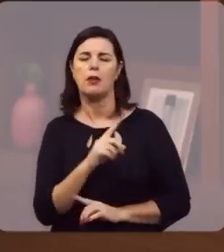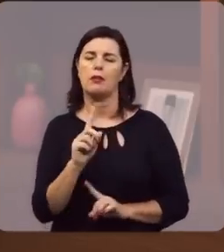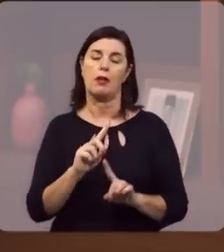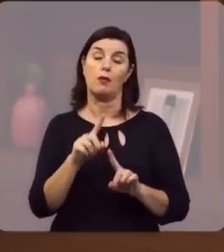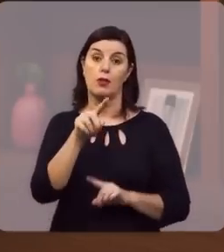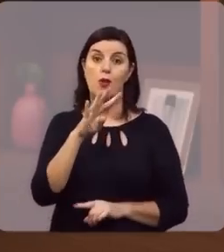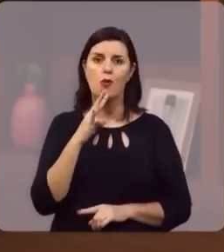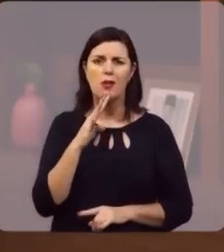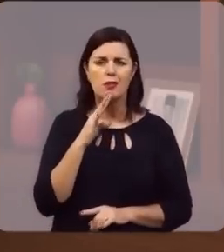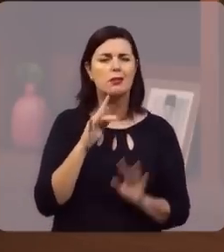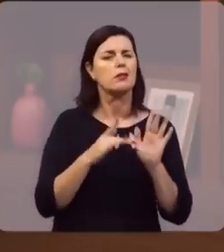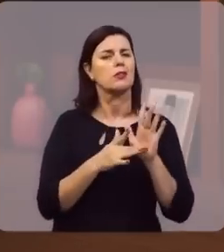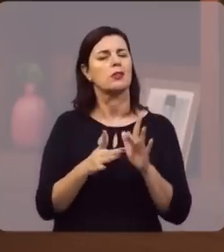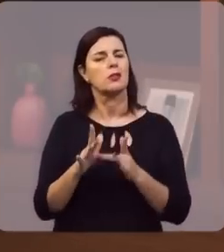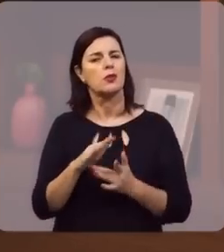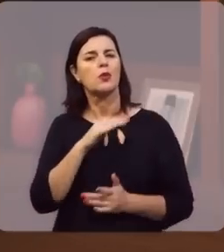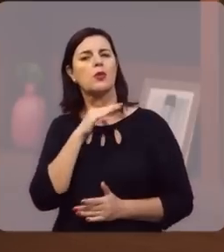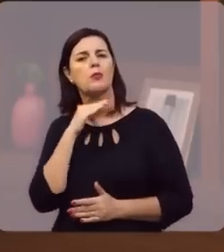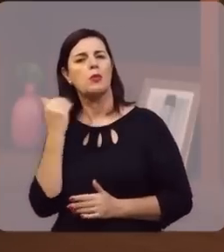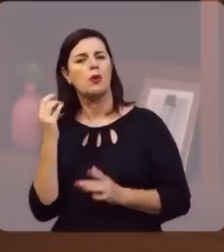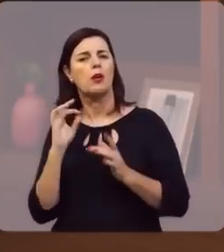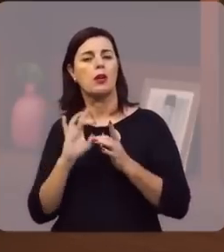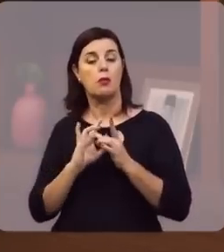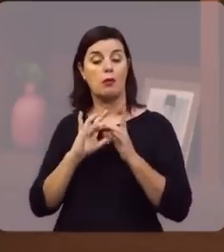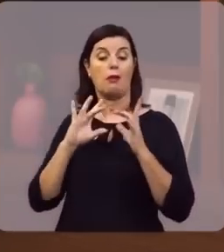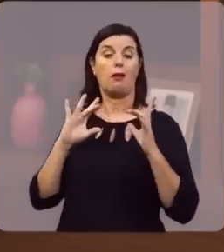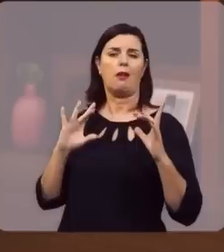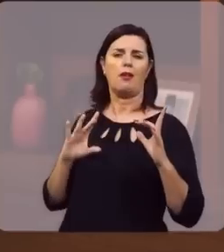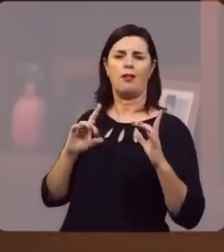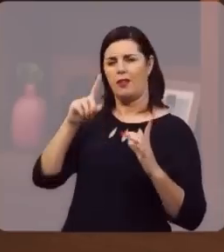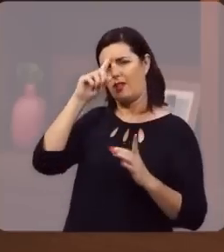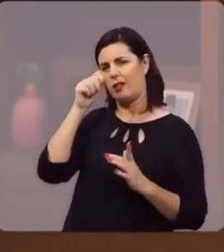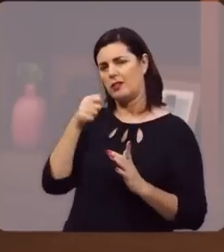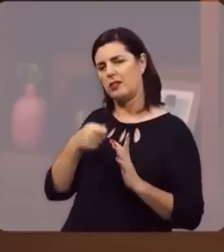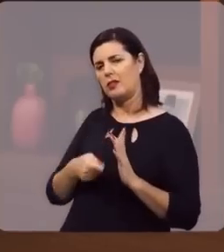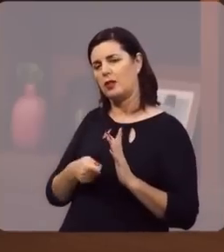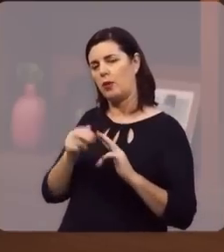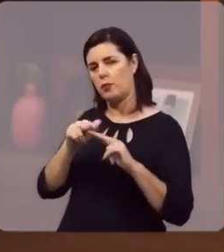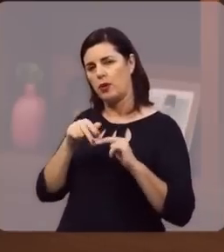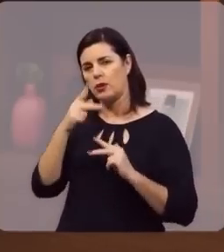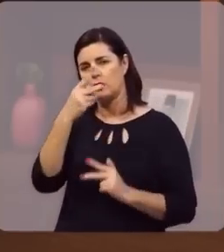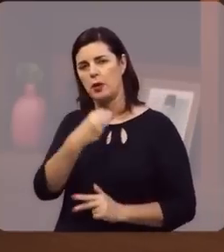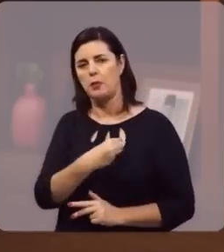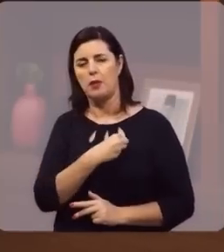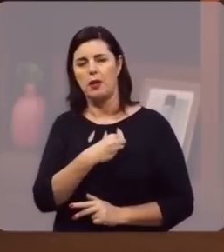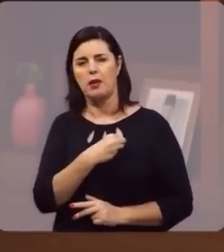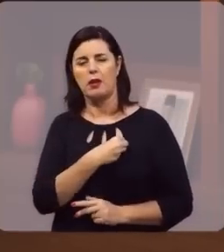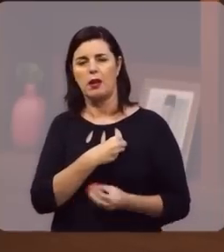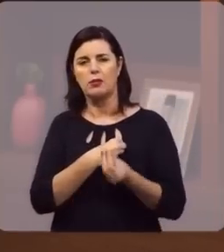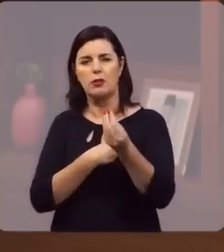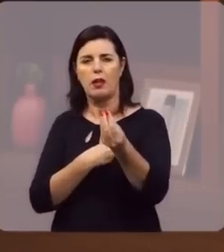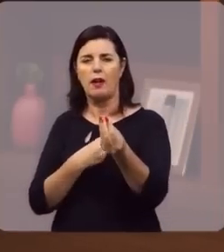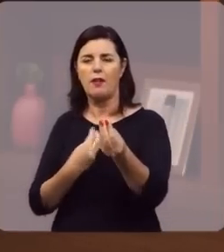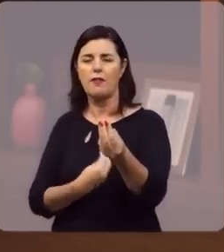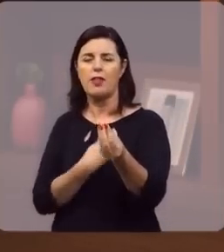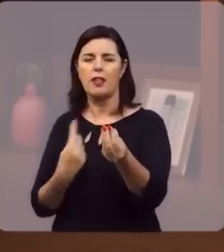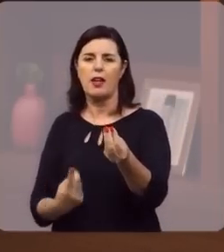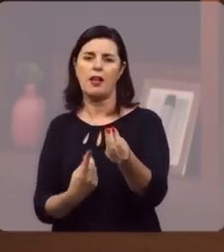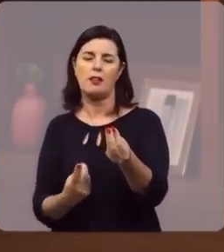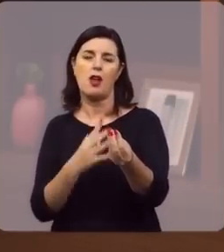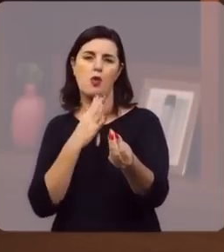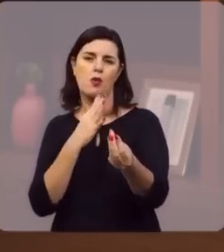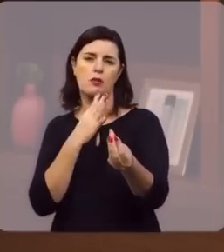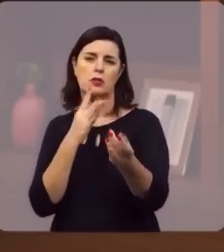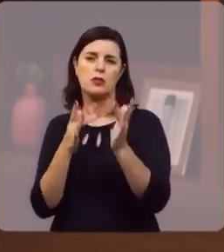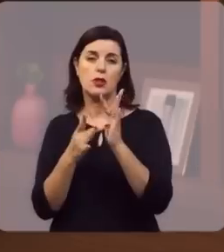mas se você reconhecer que ele morreu deliberadamente pelos seus pecados para dar a você a vida eterna se